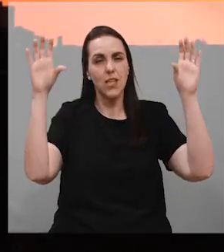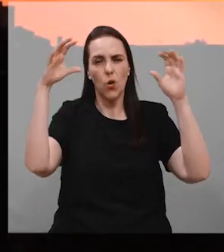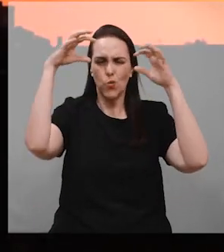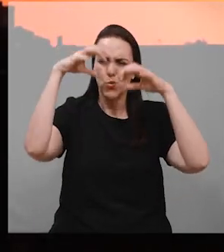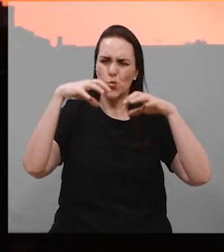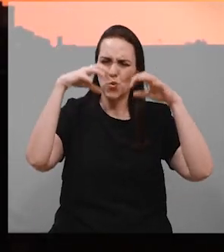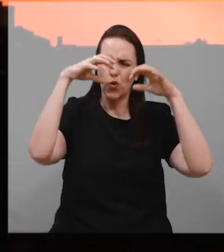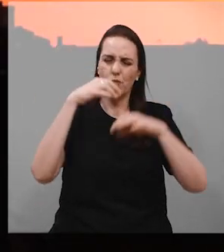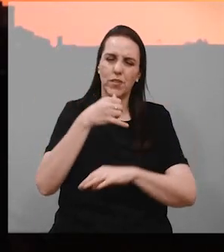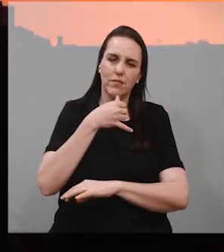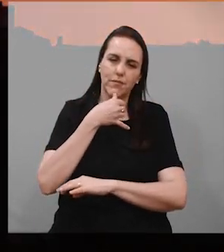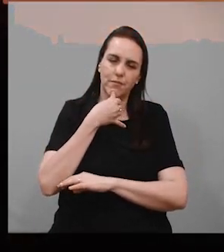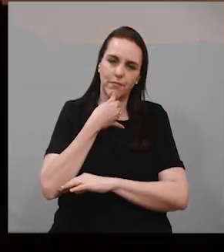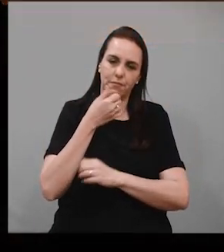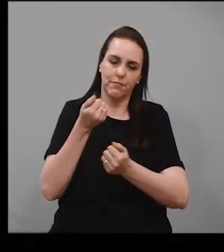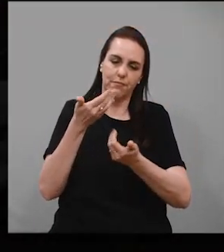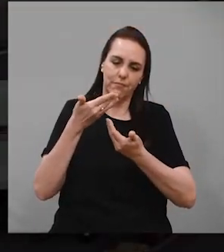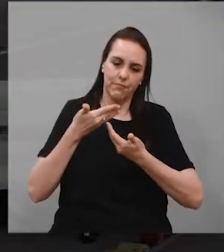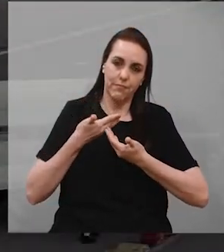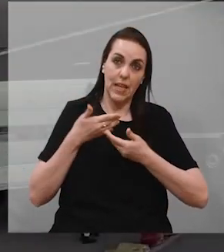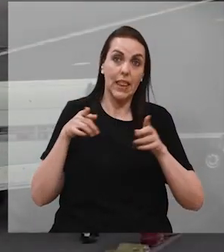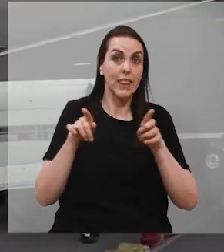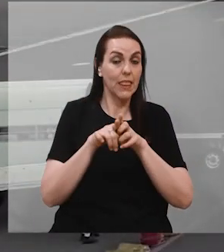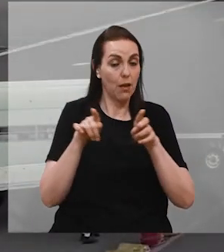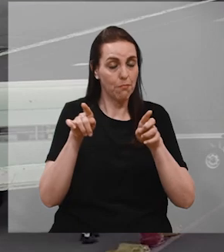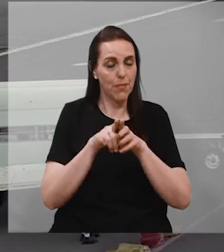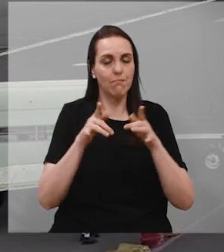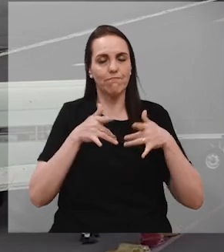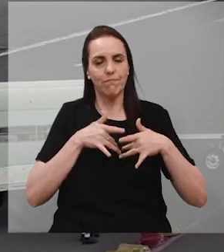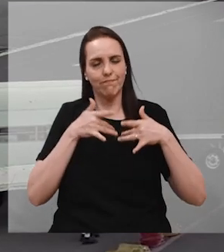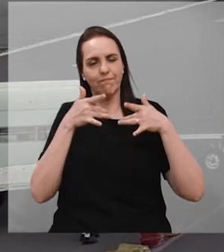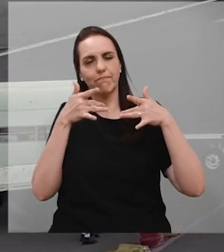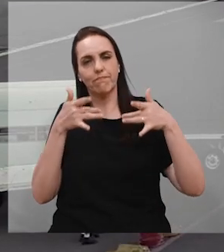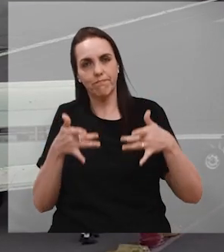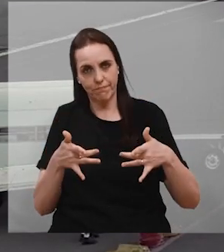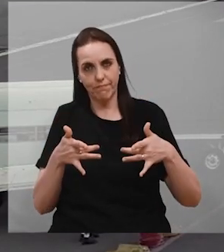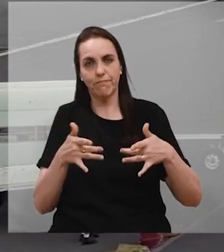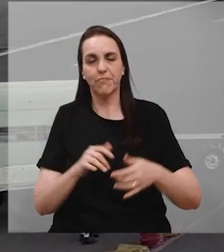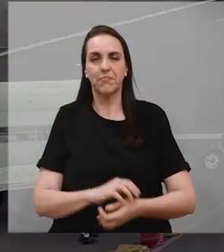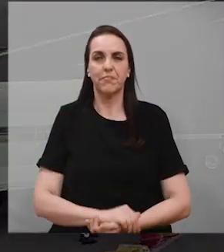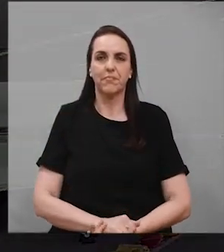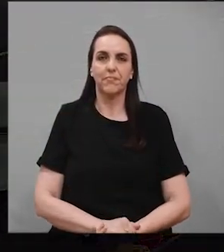muita chuva e tristeza para o Rio Grande do Sul é o que também traz solidariedade.